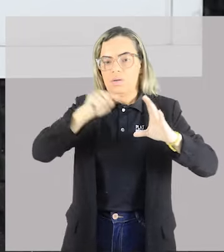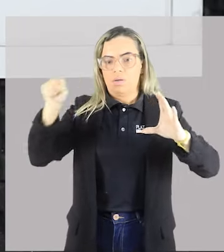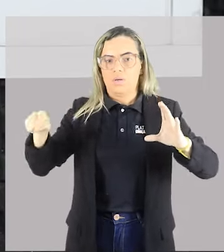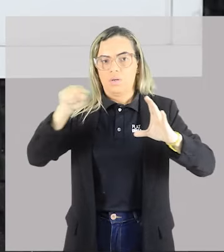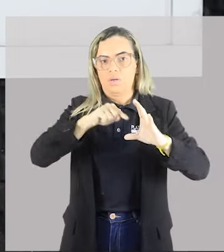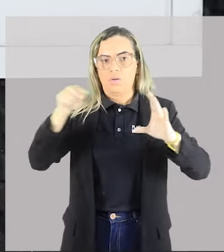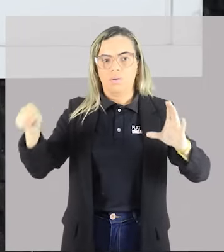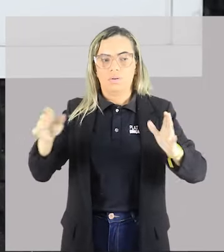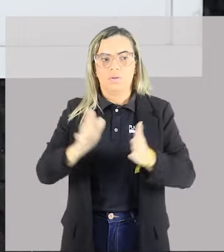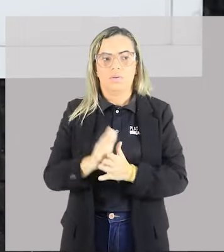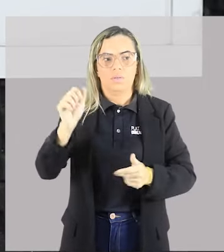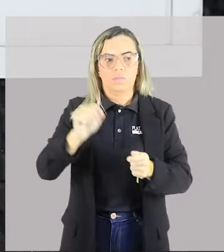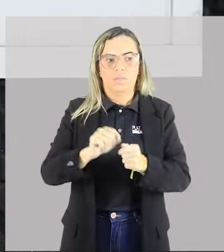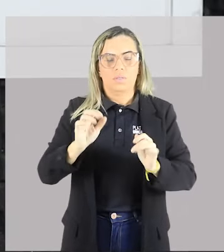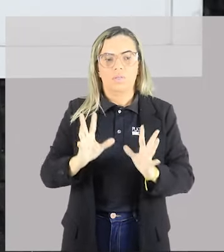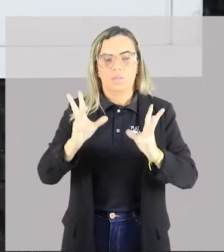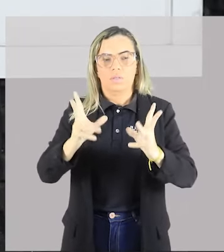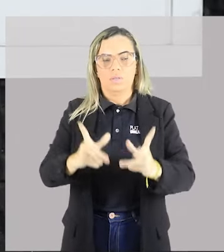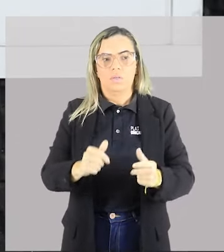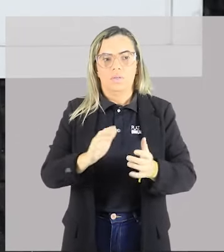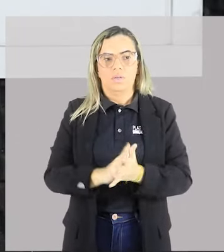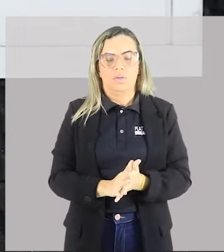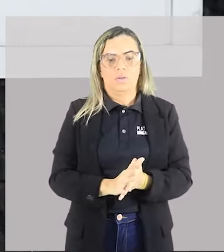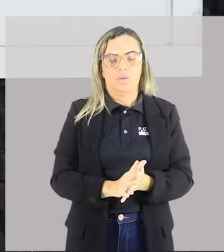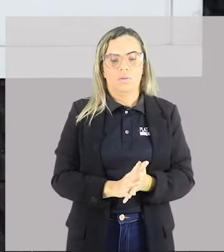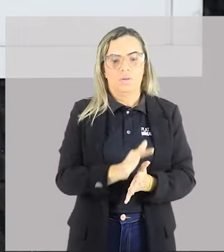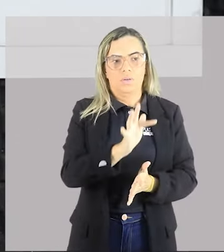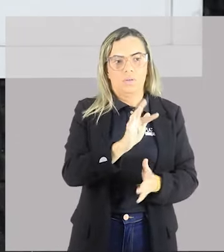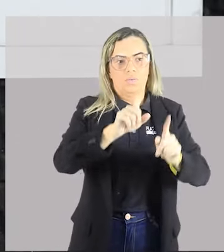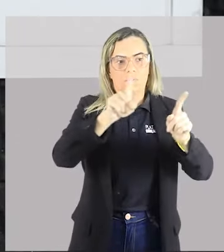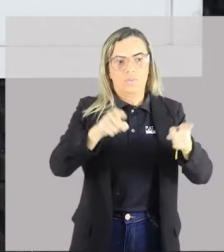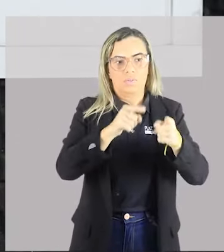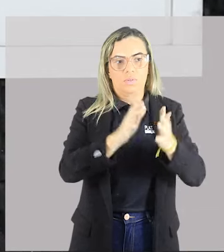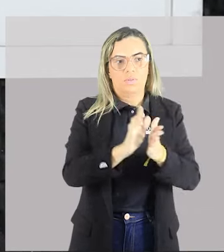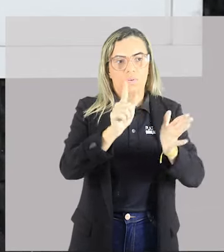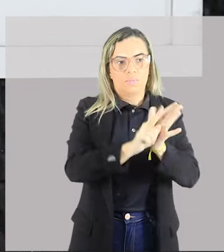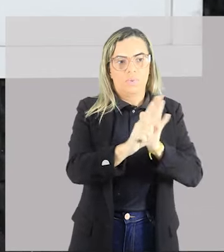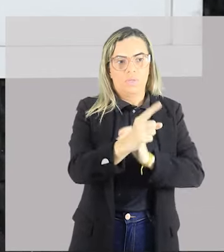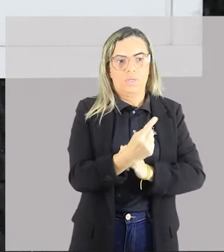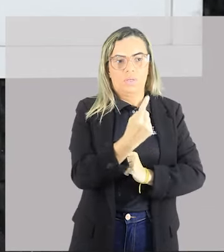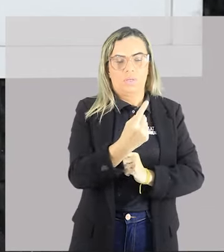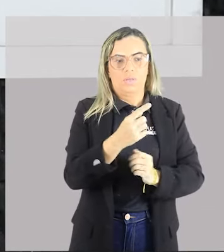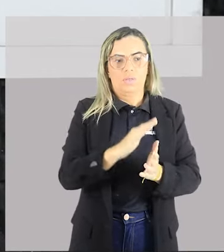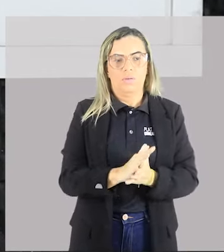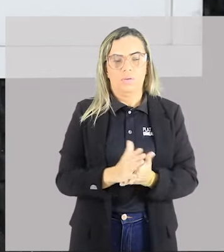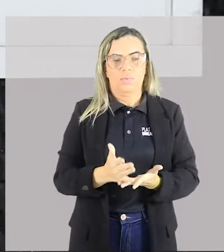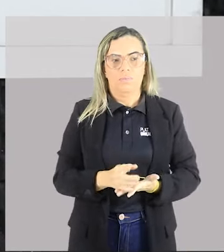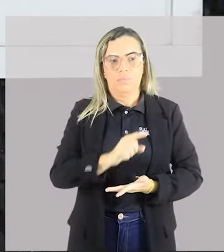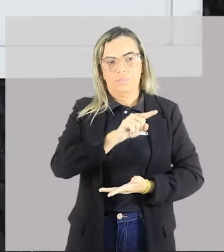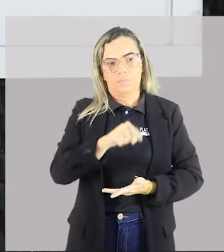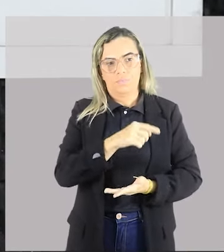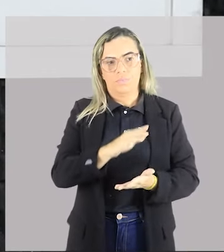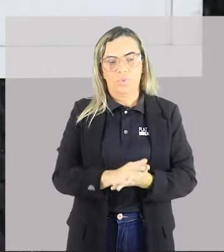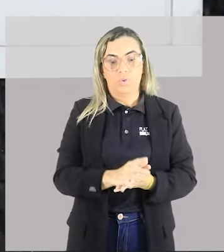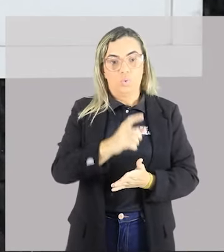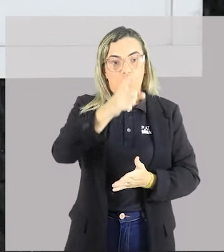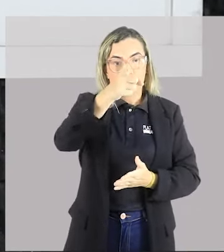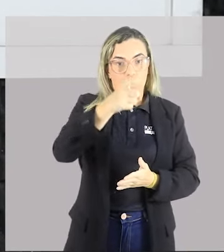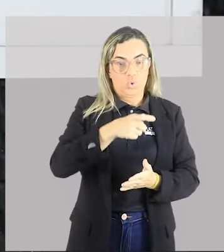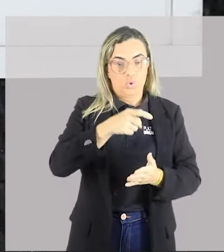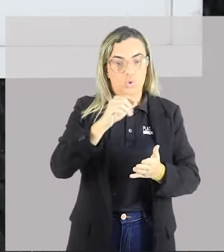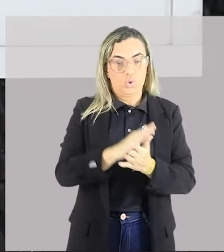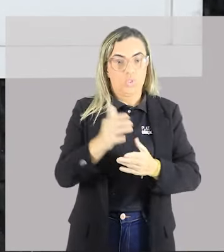fazer isso para todos o f de-1 você vai substituir o X por -1 para saber com